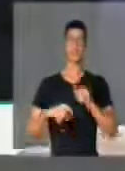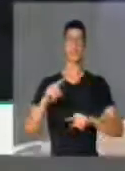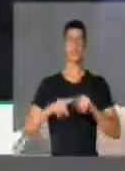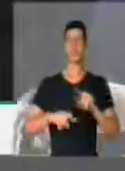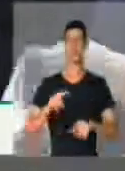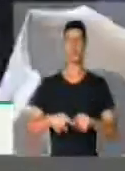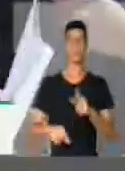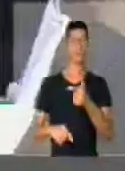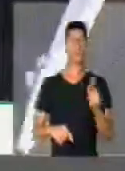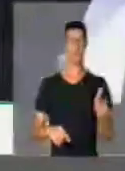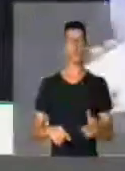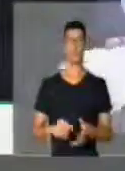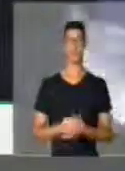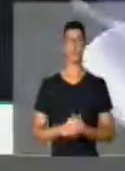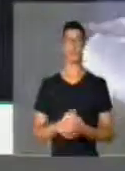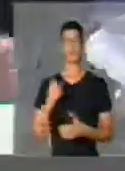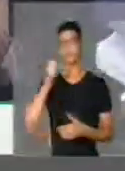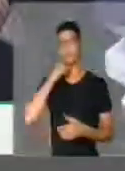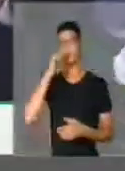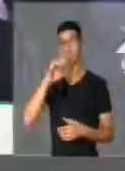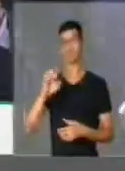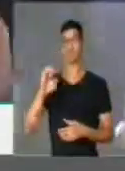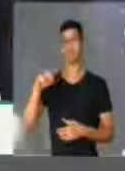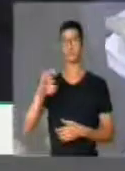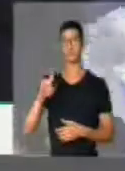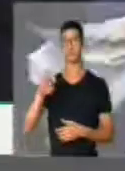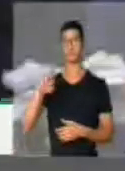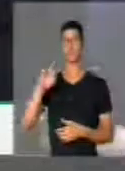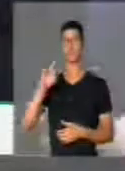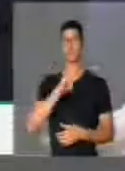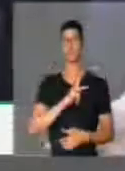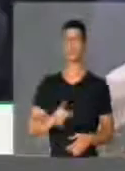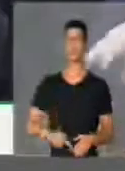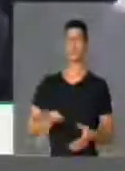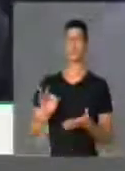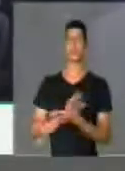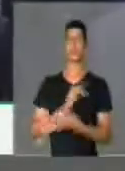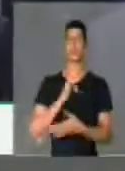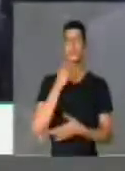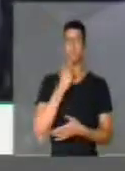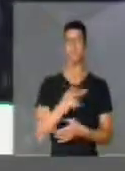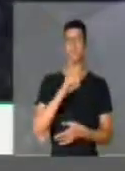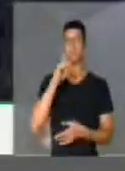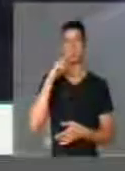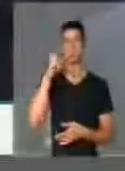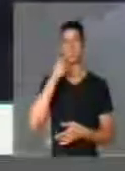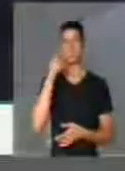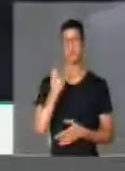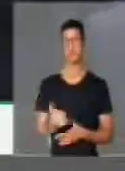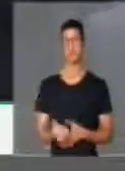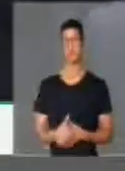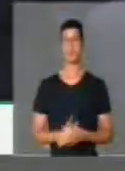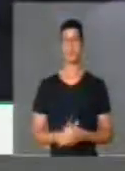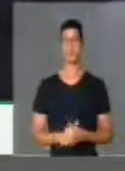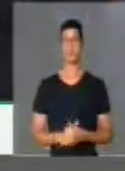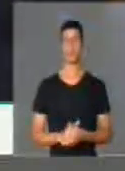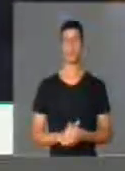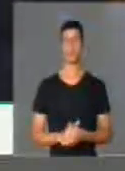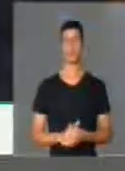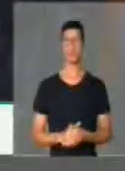matéria. Senador Zé Medeiro, próximo inscrito. Tem a palavra, Vossa Excelência, senador Zé Medeiro.